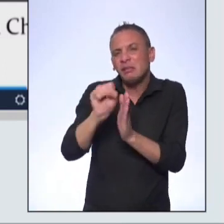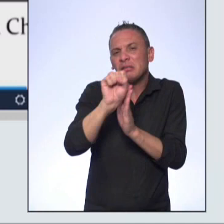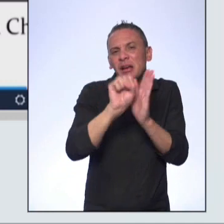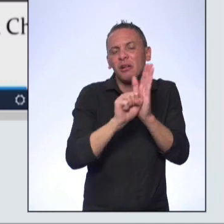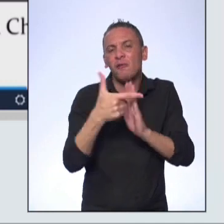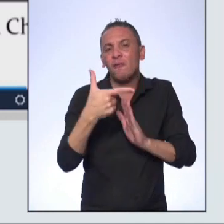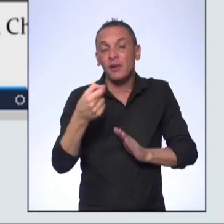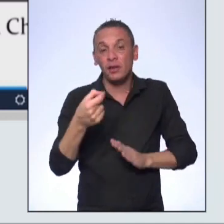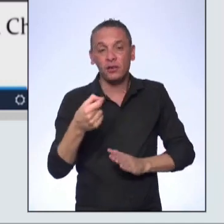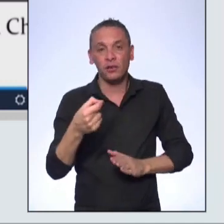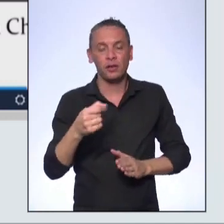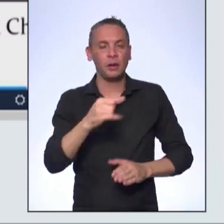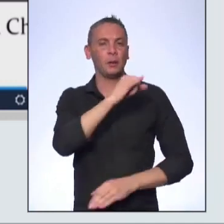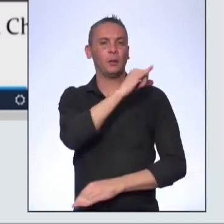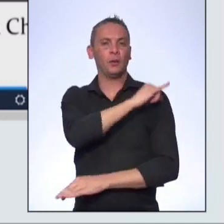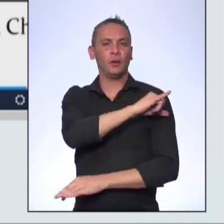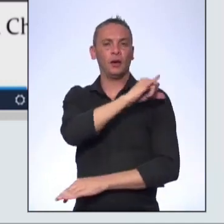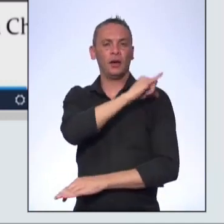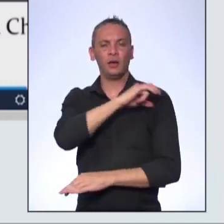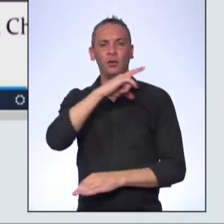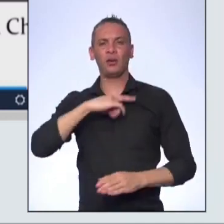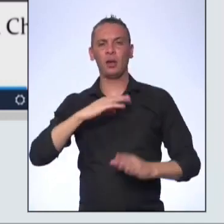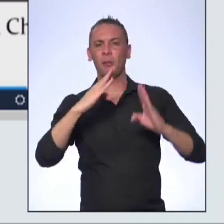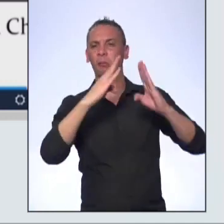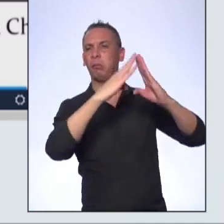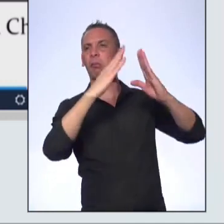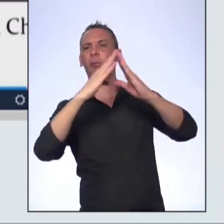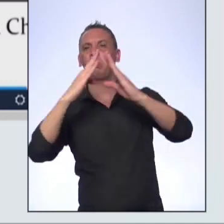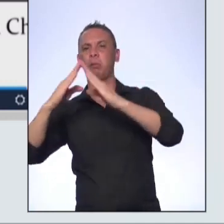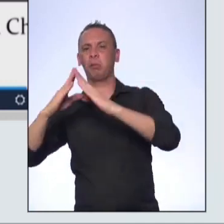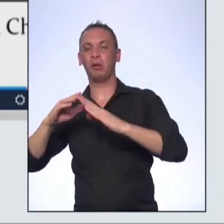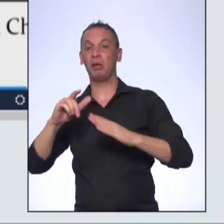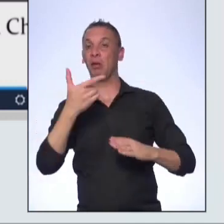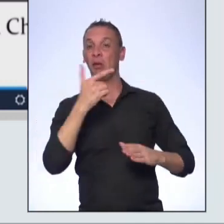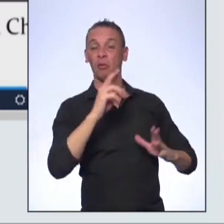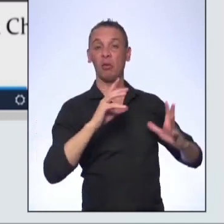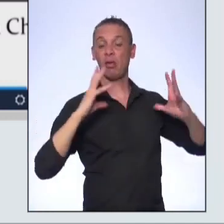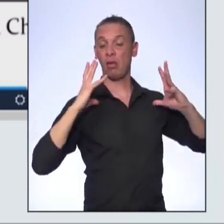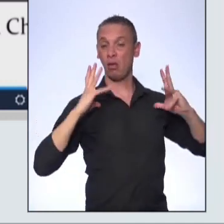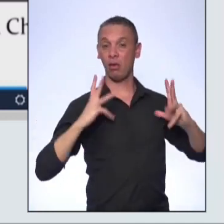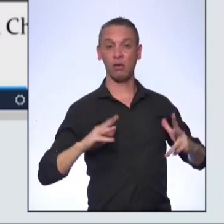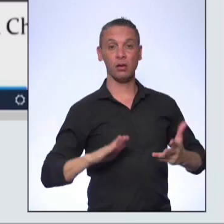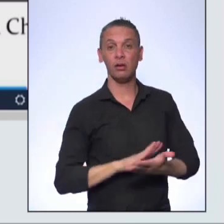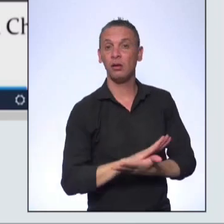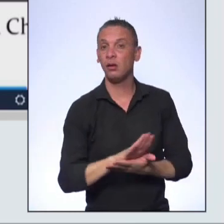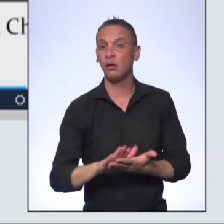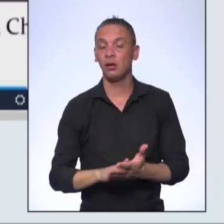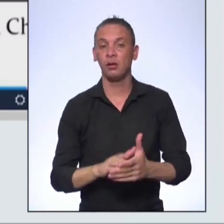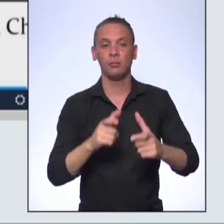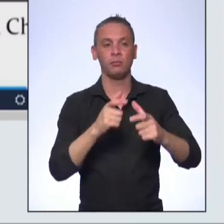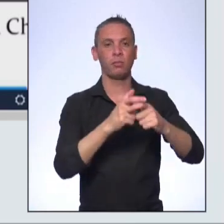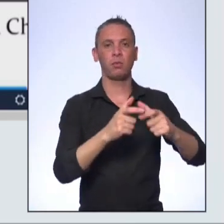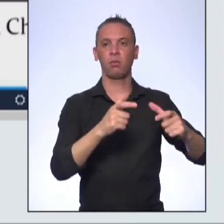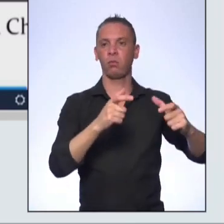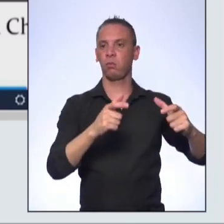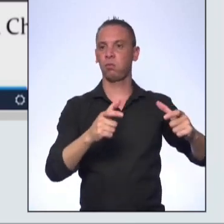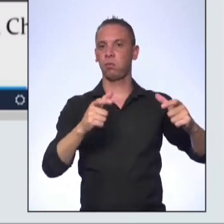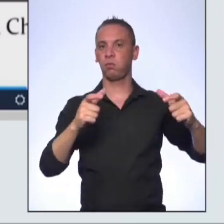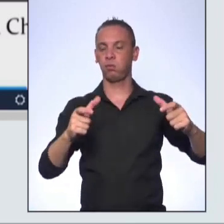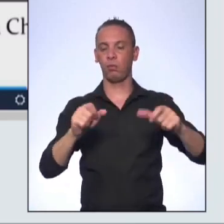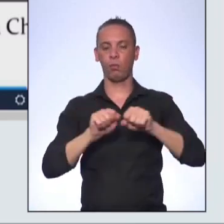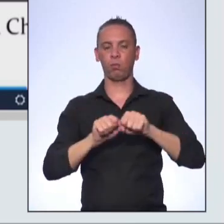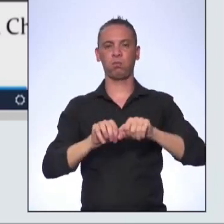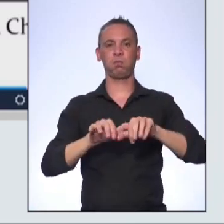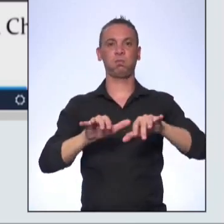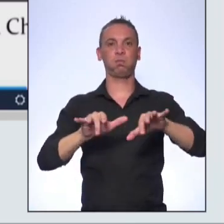Rio de Janeiro era repleta de cortiços. Não havia saneamento básico e, por isso, o crescimento de doenças e a